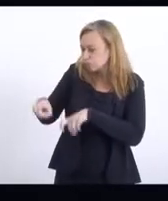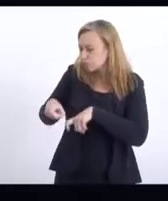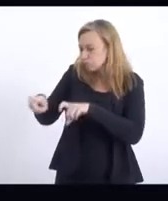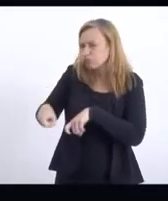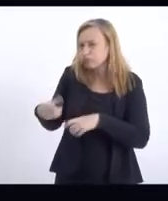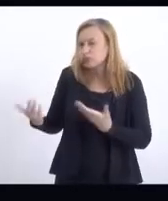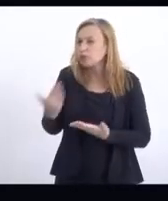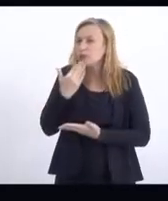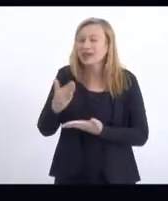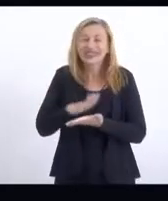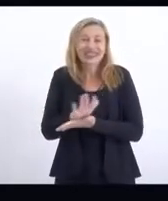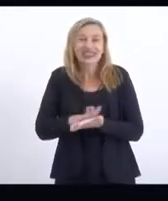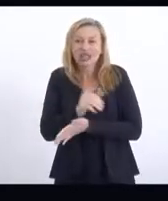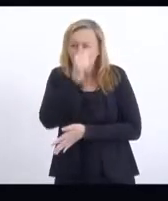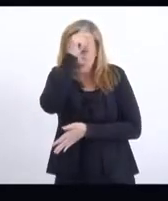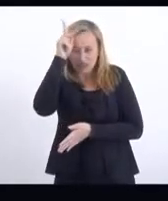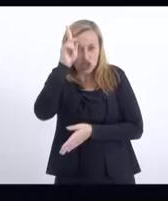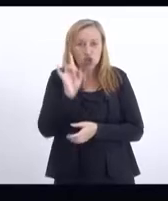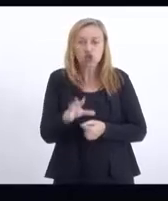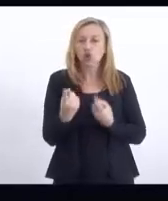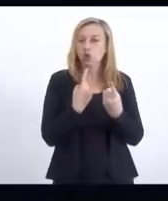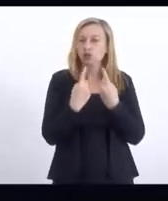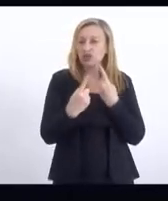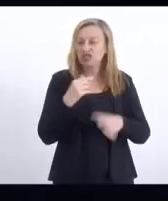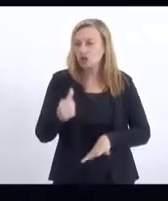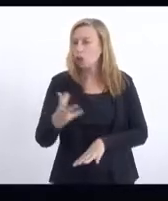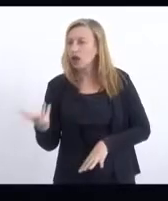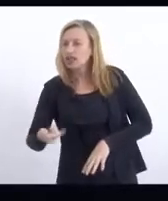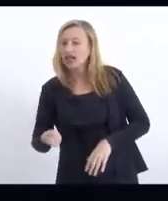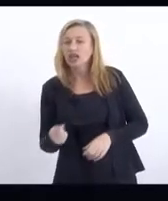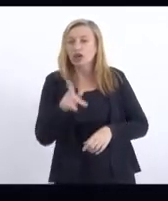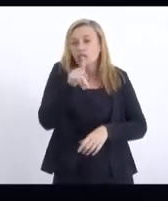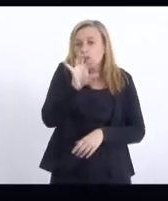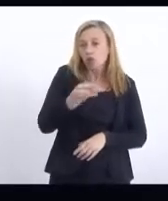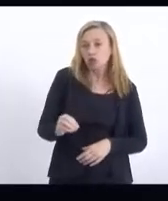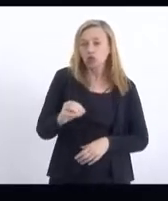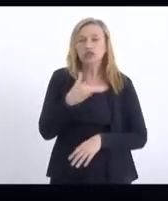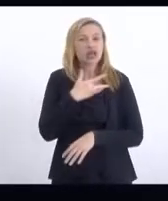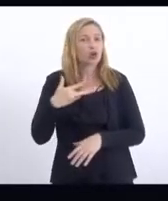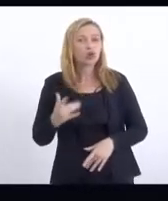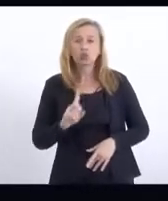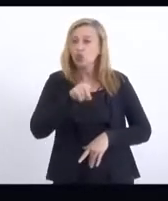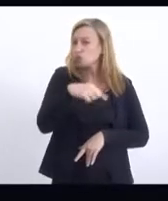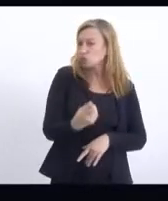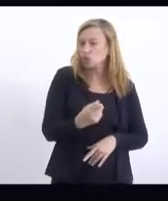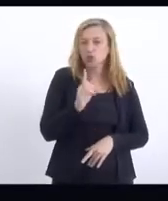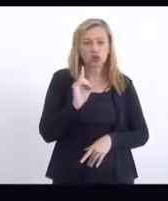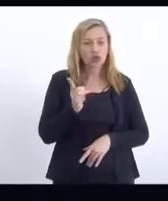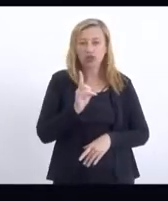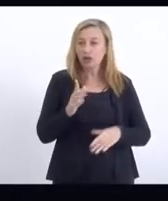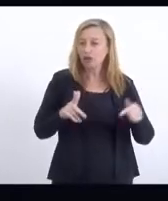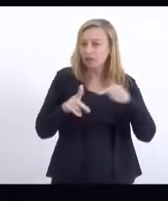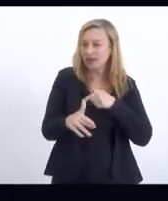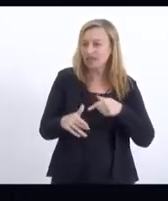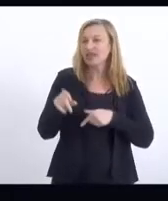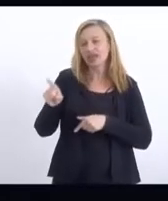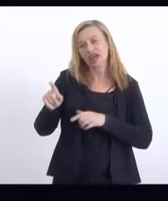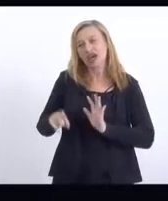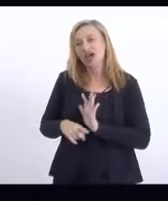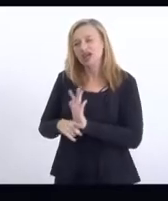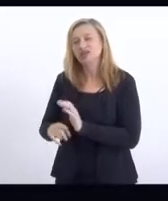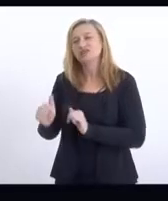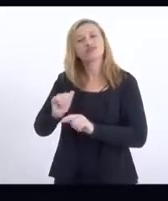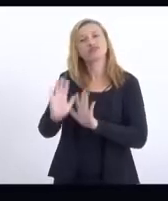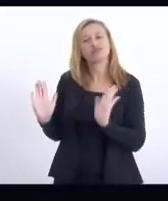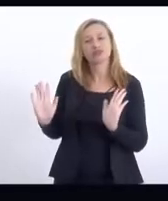ao prefeito, né? Ele pede uma estrada, um poço, ele pede o quê? E saúde. E o resto é só a gente não atrapalhar eles, que já ajuda muito, principalmente a